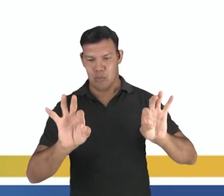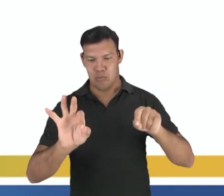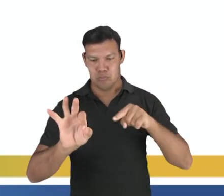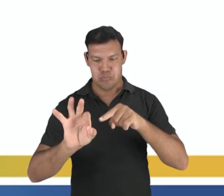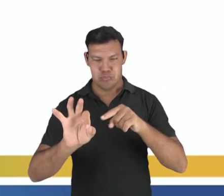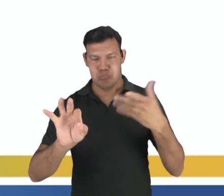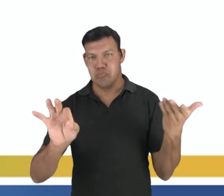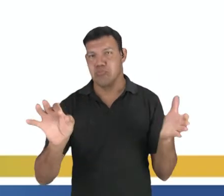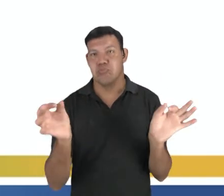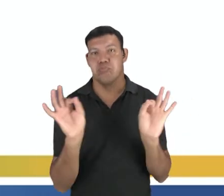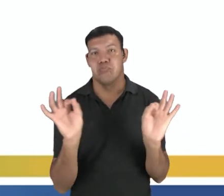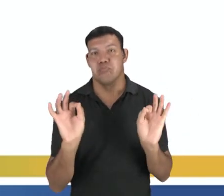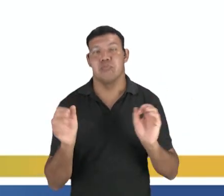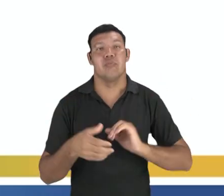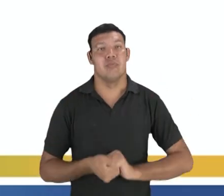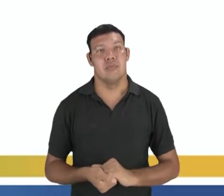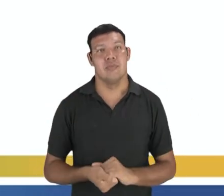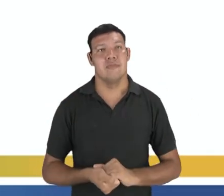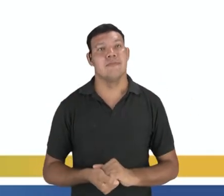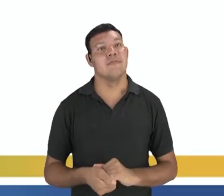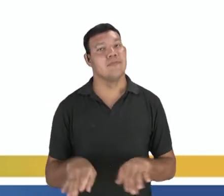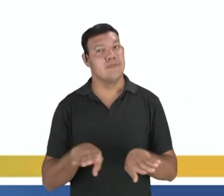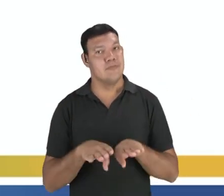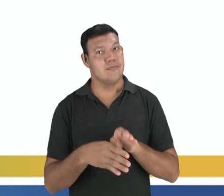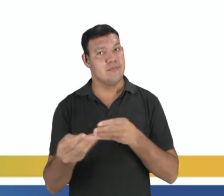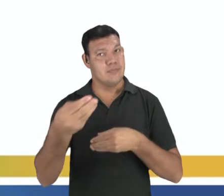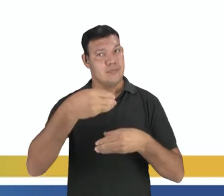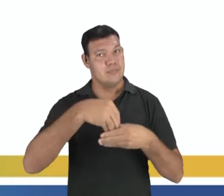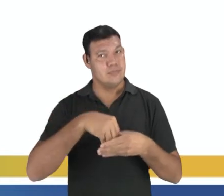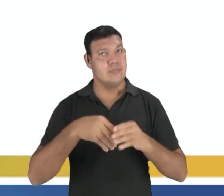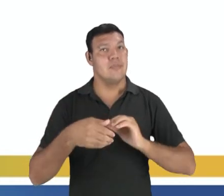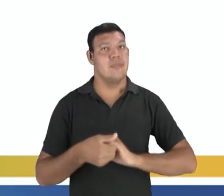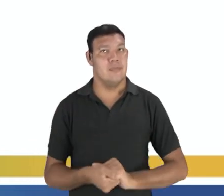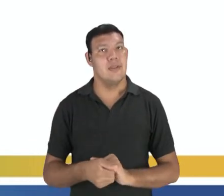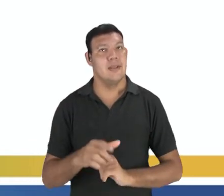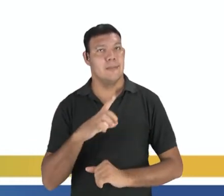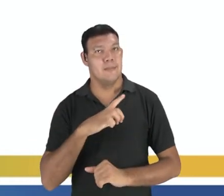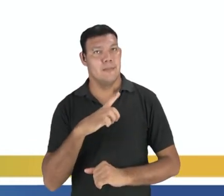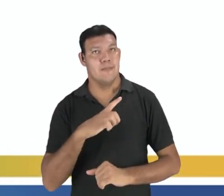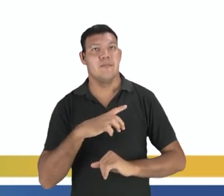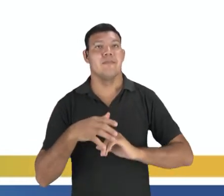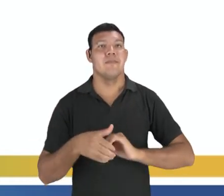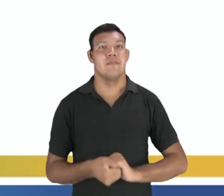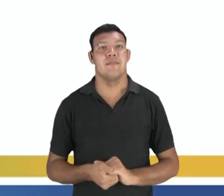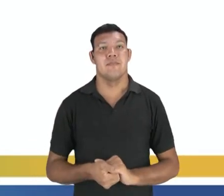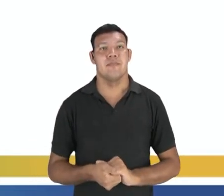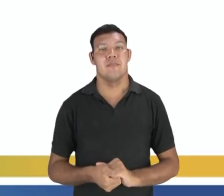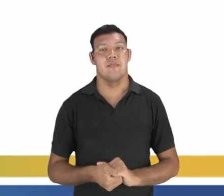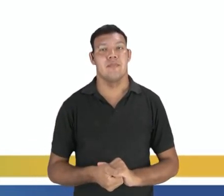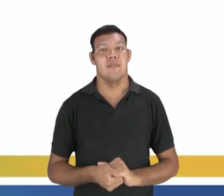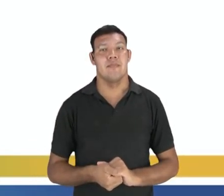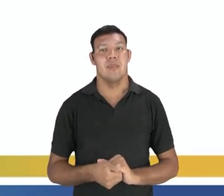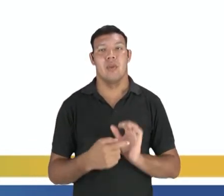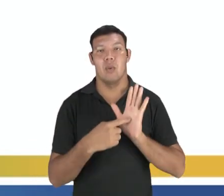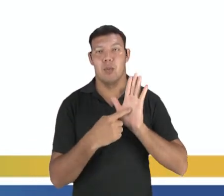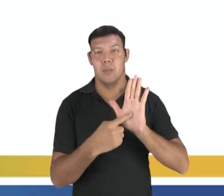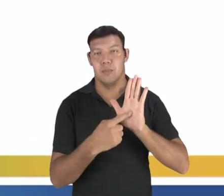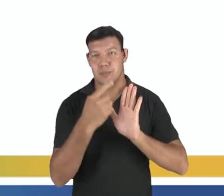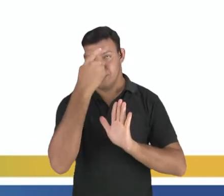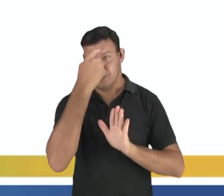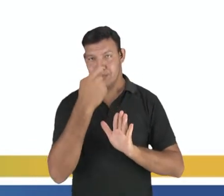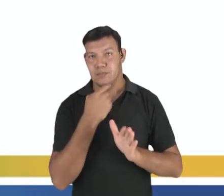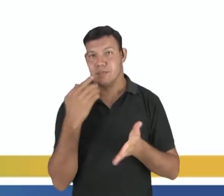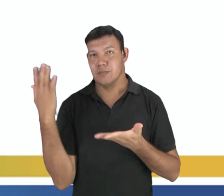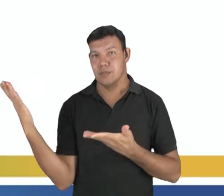caminho. E ainda nos órgãos internos, nós temos aí também nessa imagem, mostrando um pouquinho mais para vocês